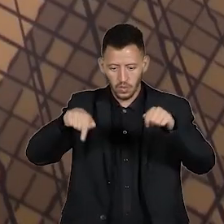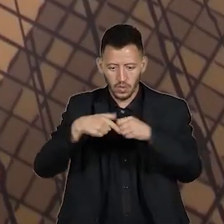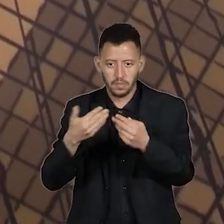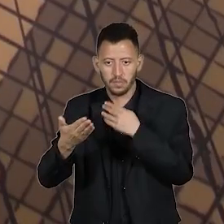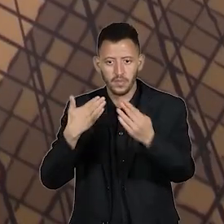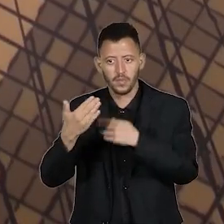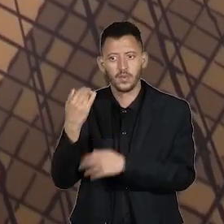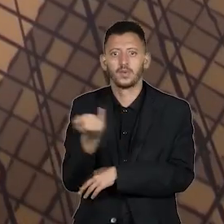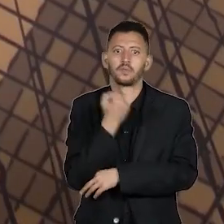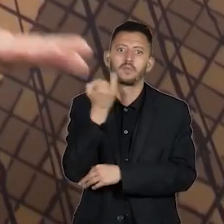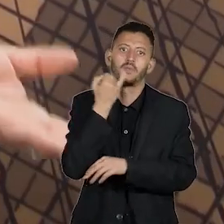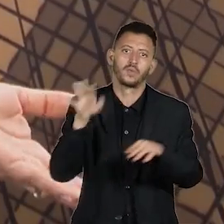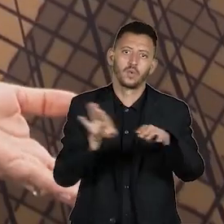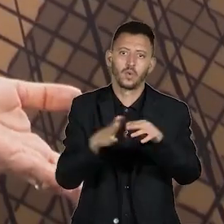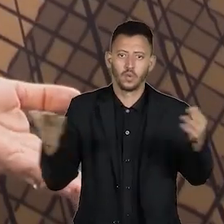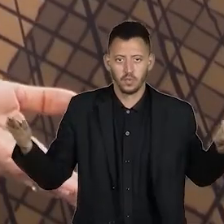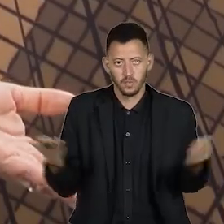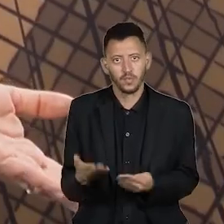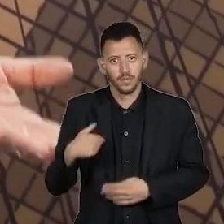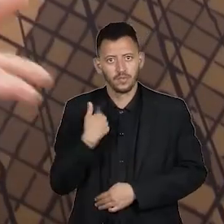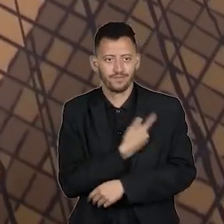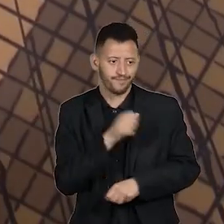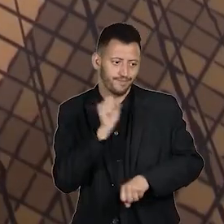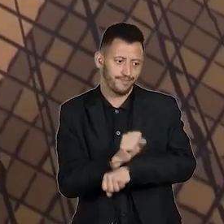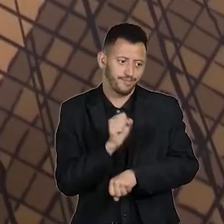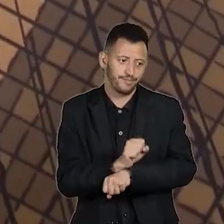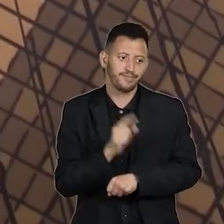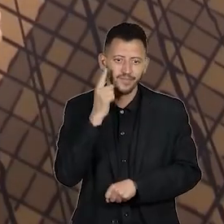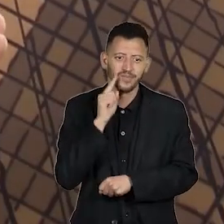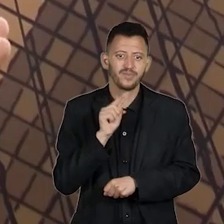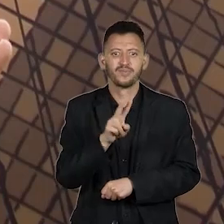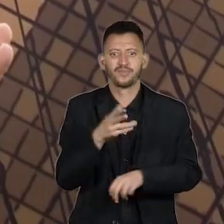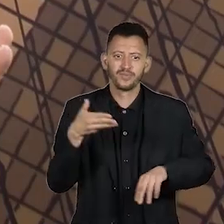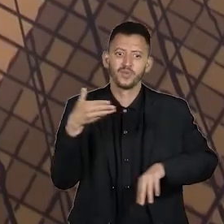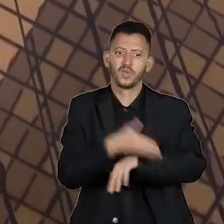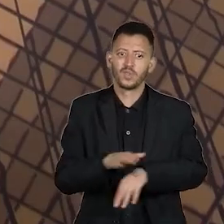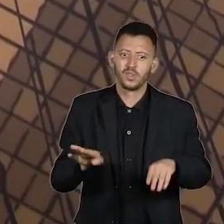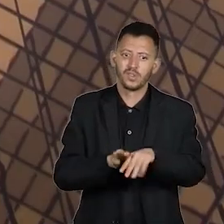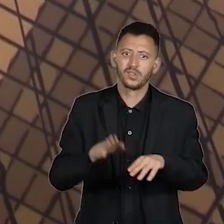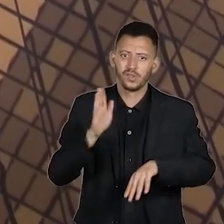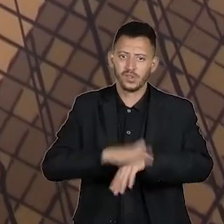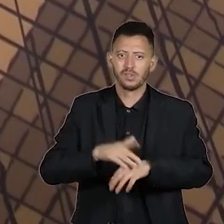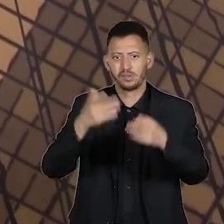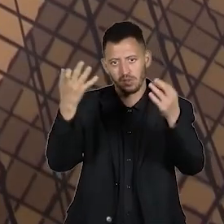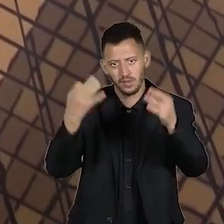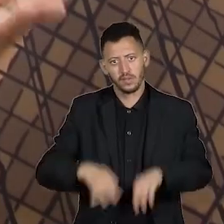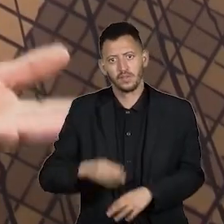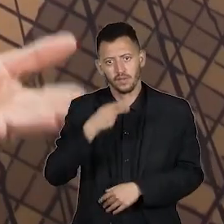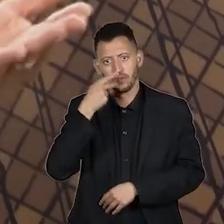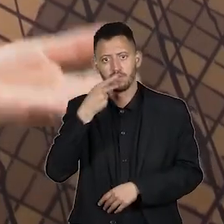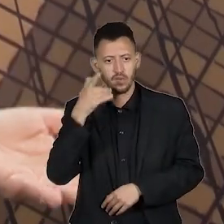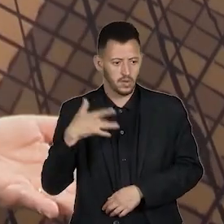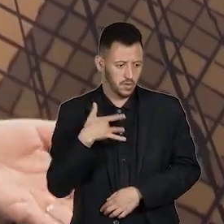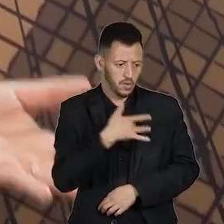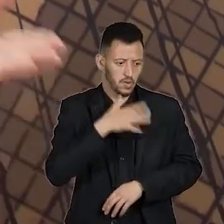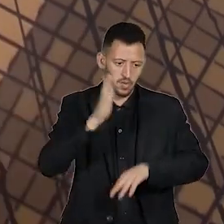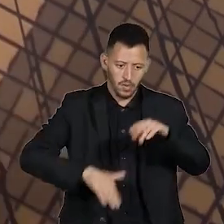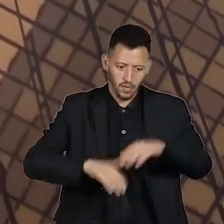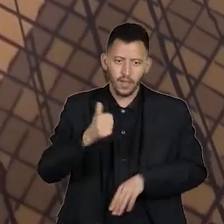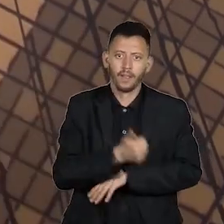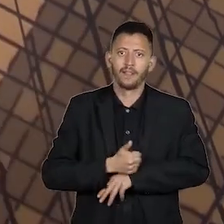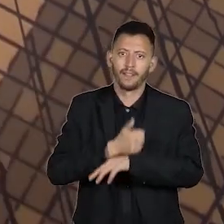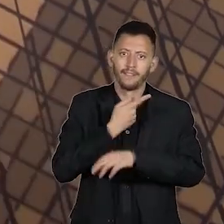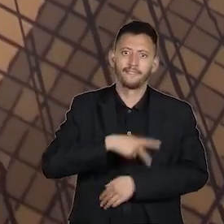estúdio, nesse nosso roda de conversa. Um momento tão importante como esse, a gente espera que passe, vai passar, mas com certeza falar